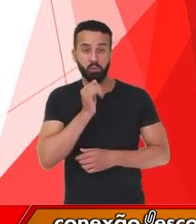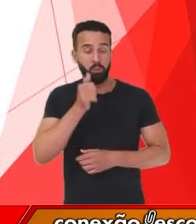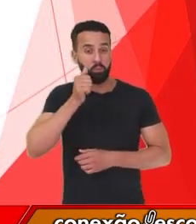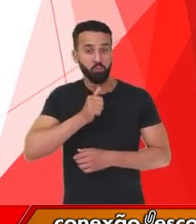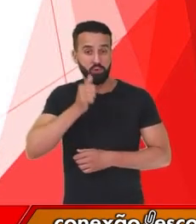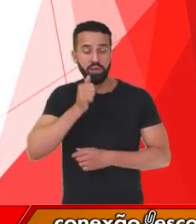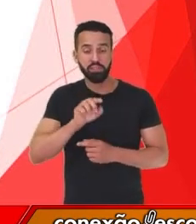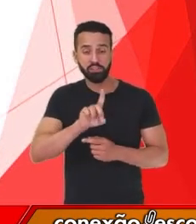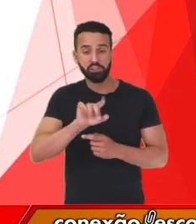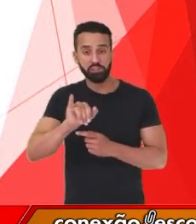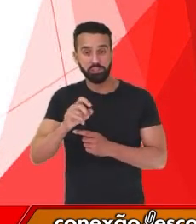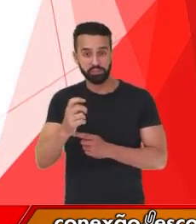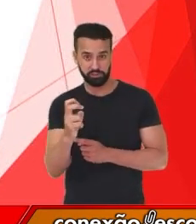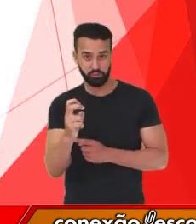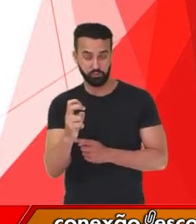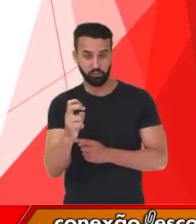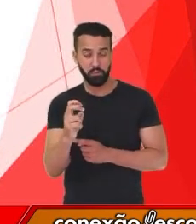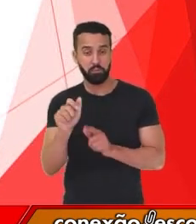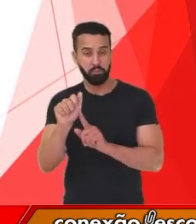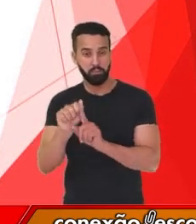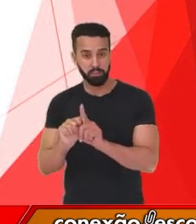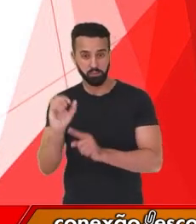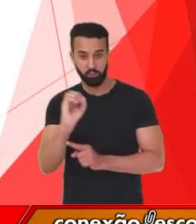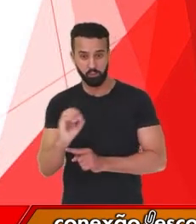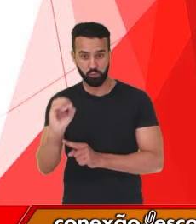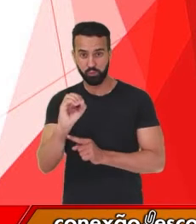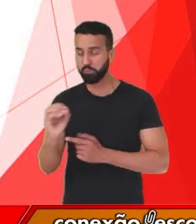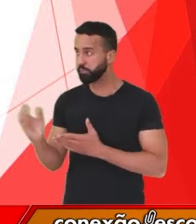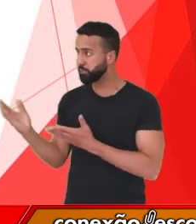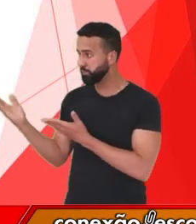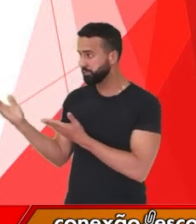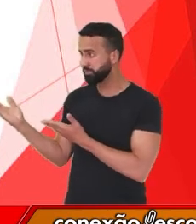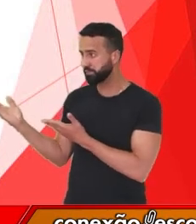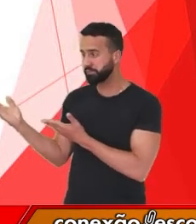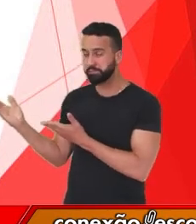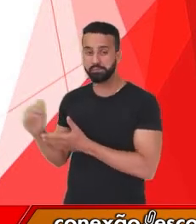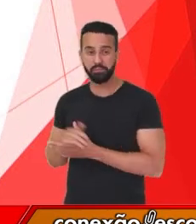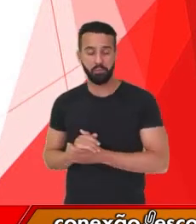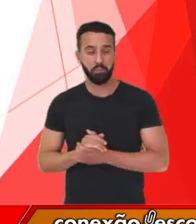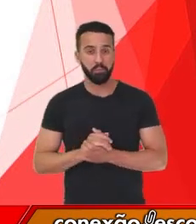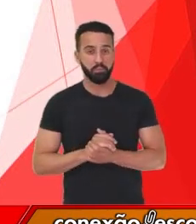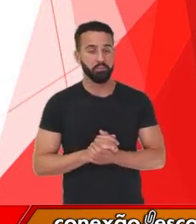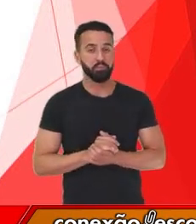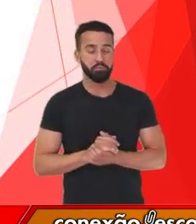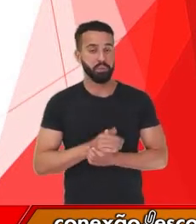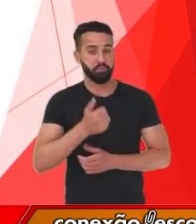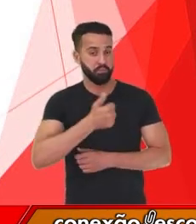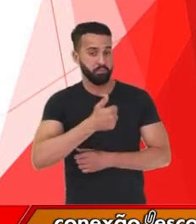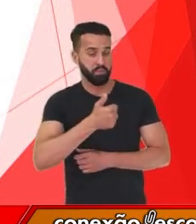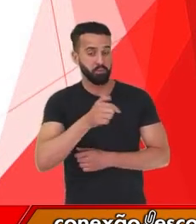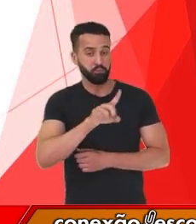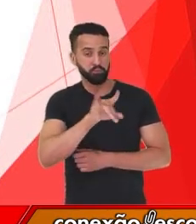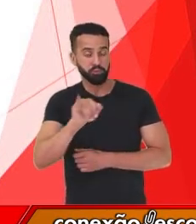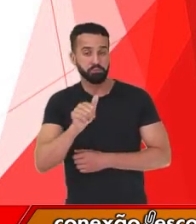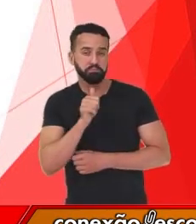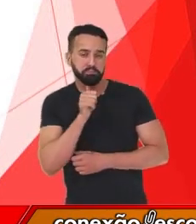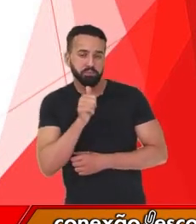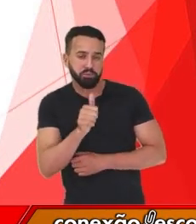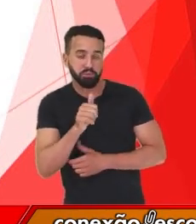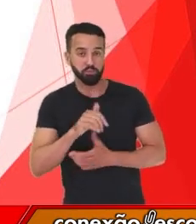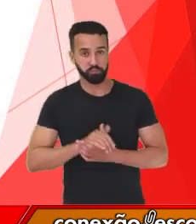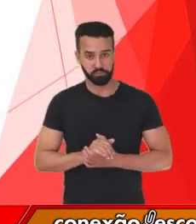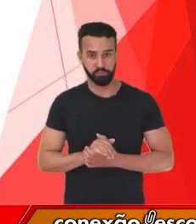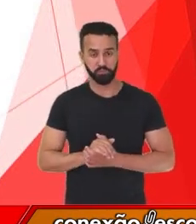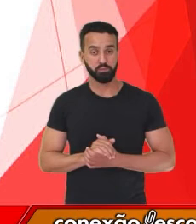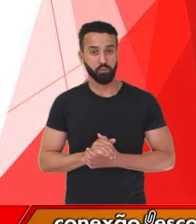de outubro. Então, dia 5 de outubro é o primeiro dia do ciclo menstrual dessa mulher. E aí ela vai contar,